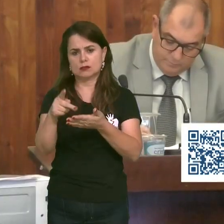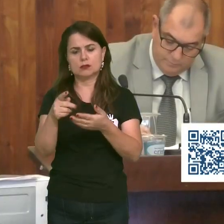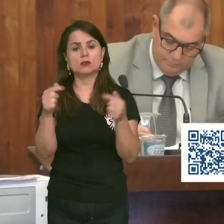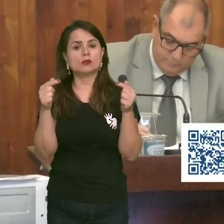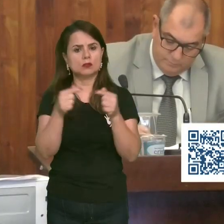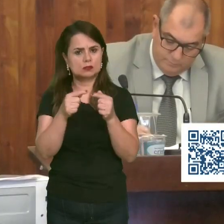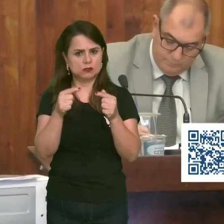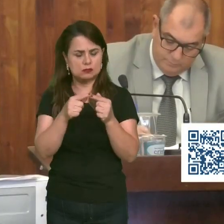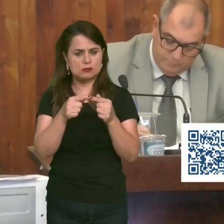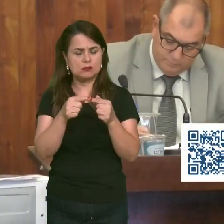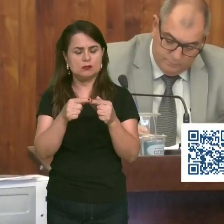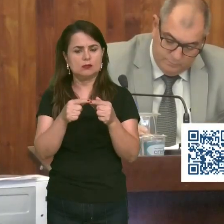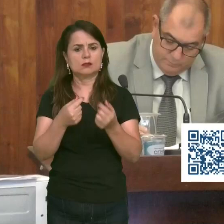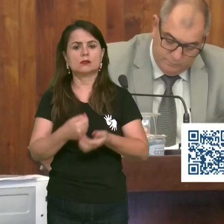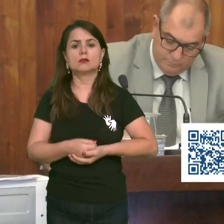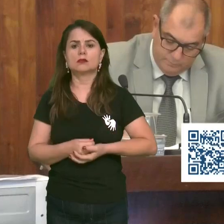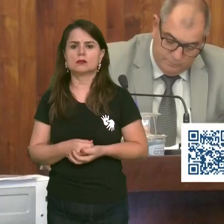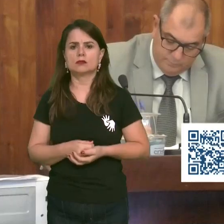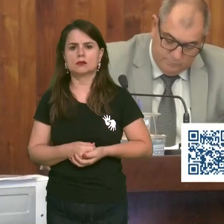votação